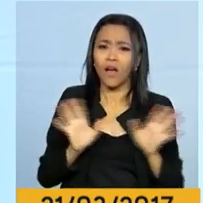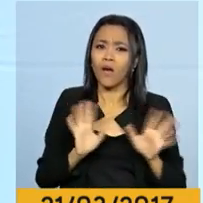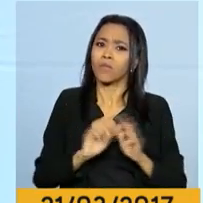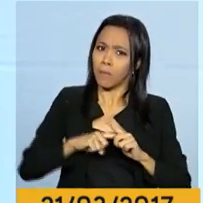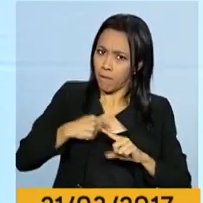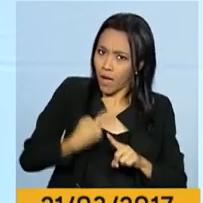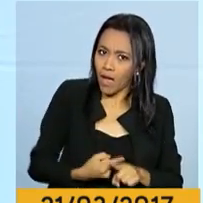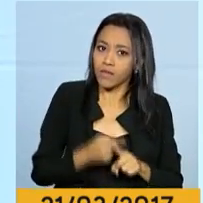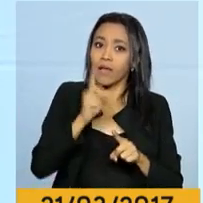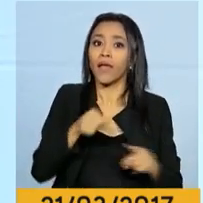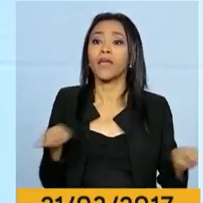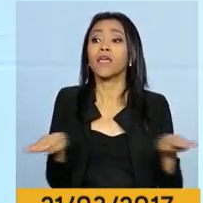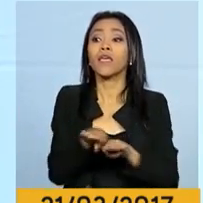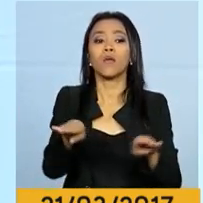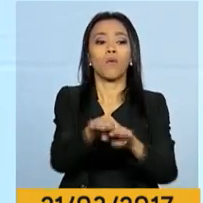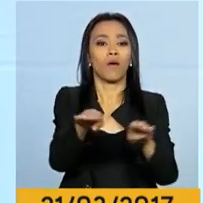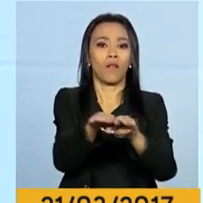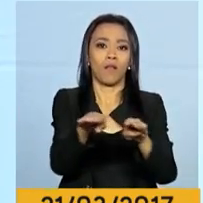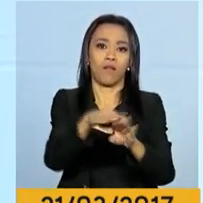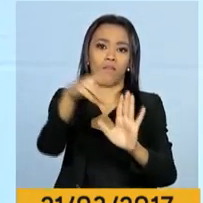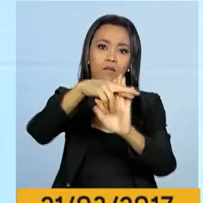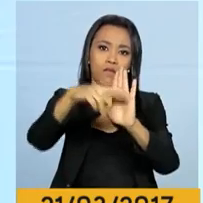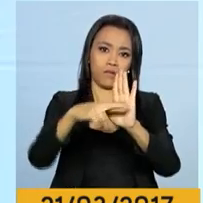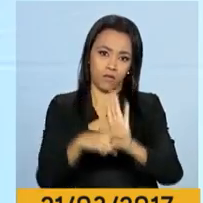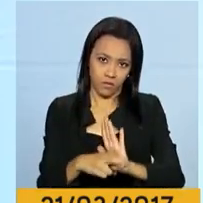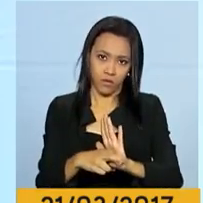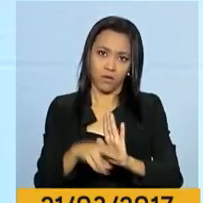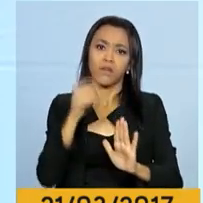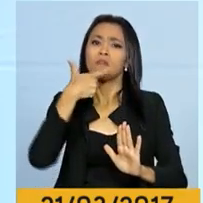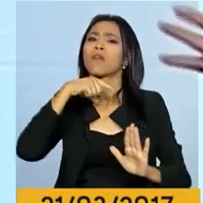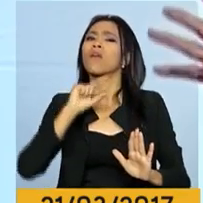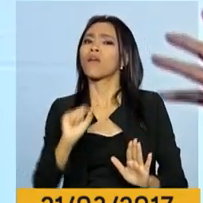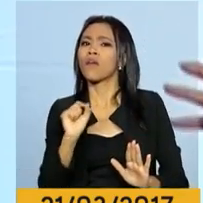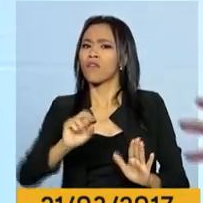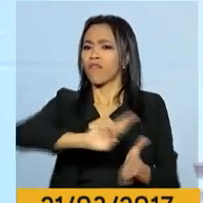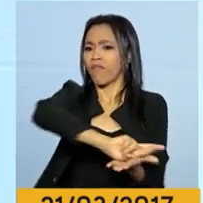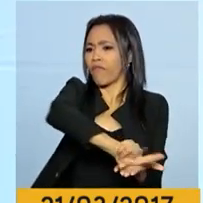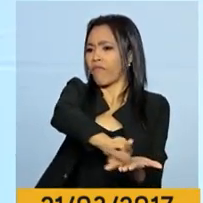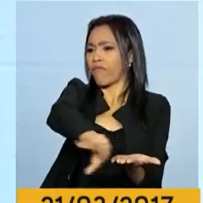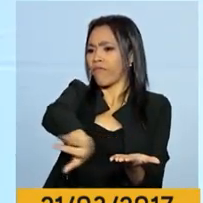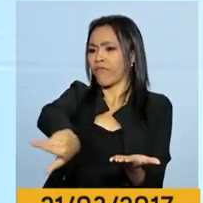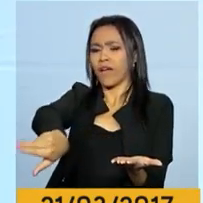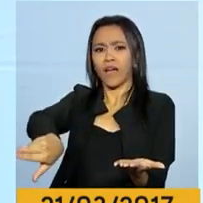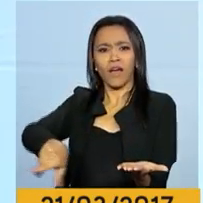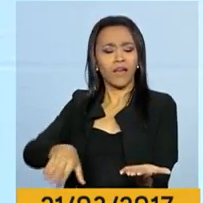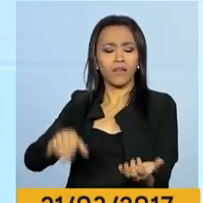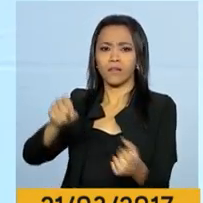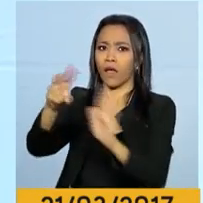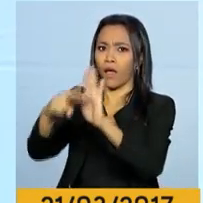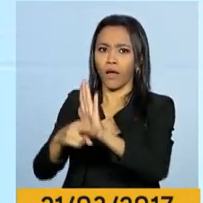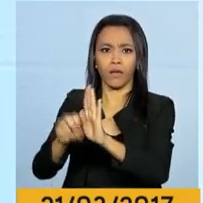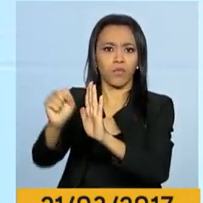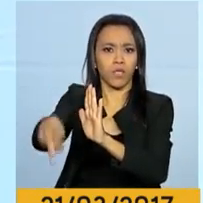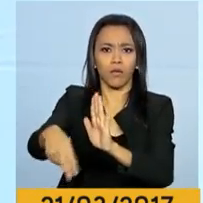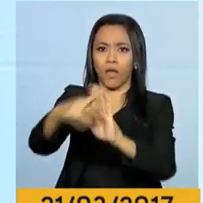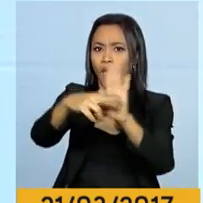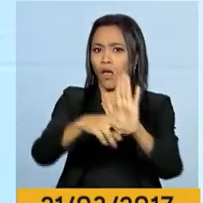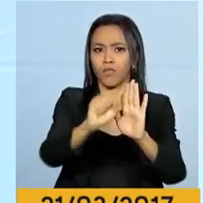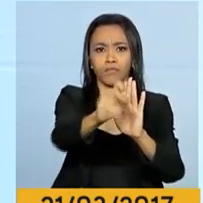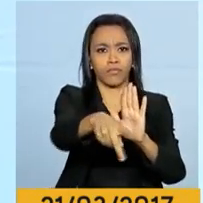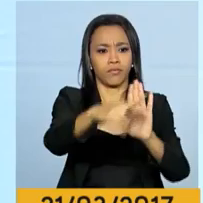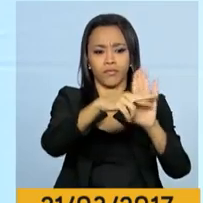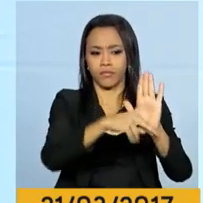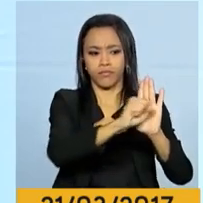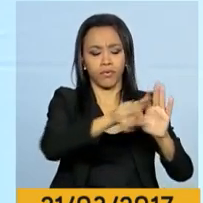a equalização, a parificação entre os vários regimes de previdência social, entre aqueles da